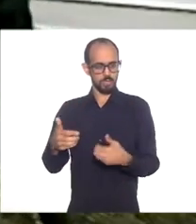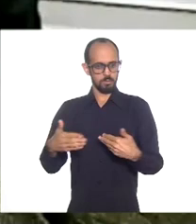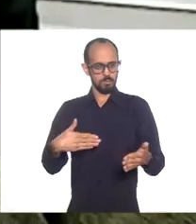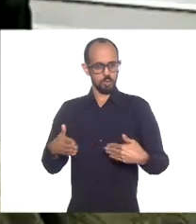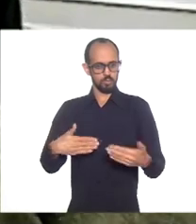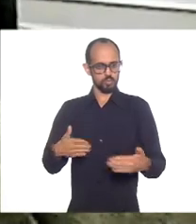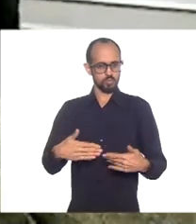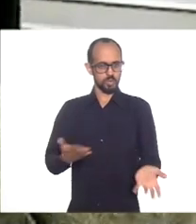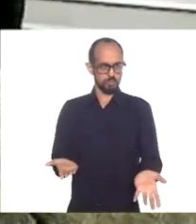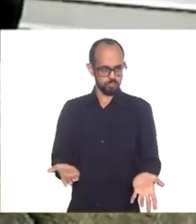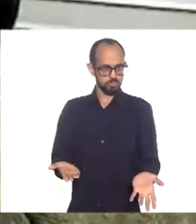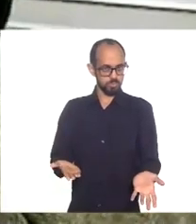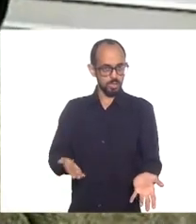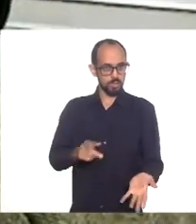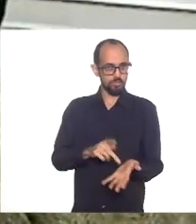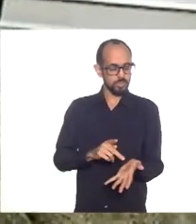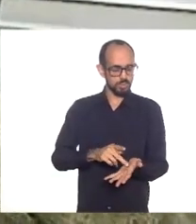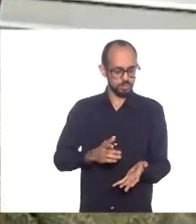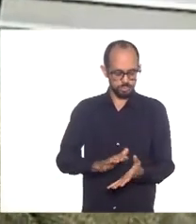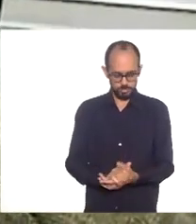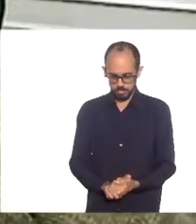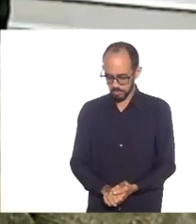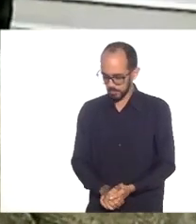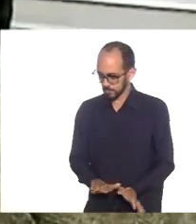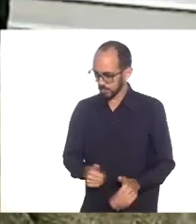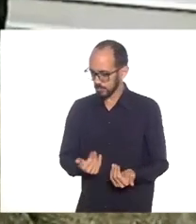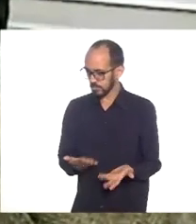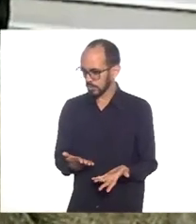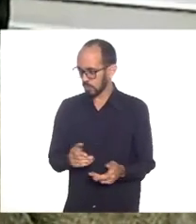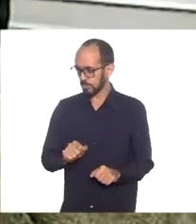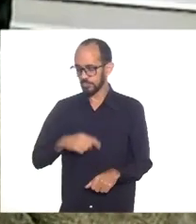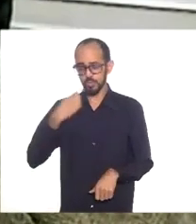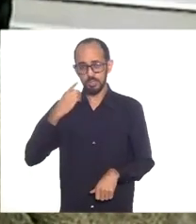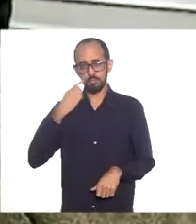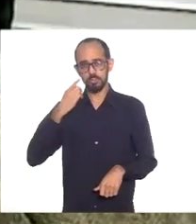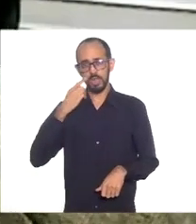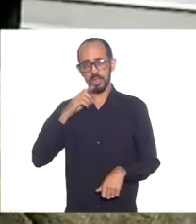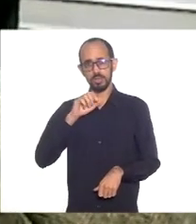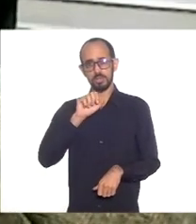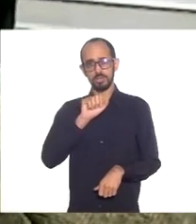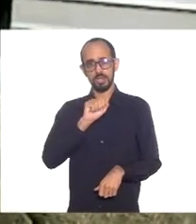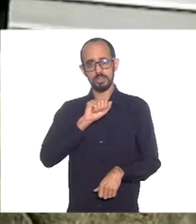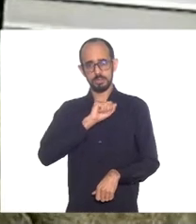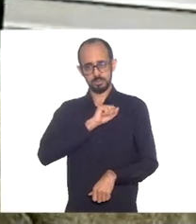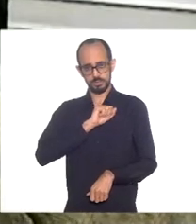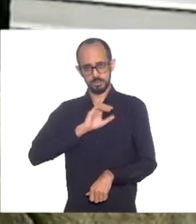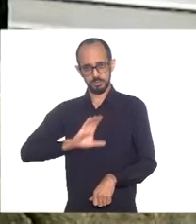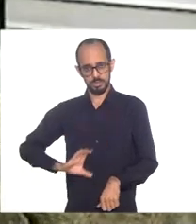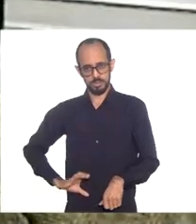praticamente nenhum. E o deputado André Siciliano,